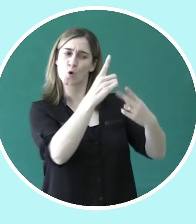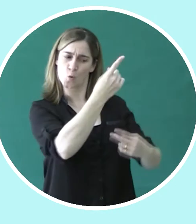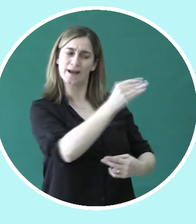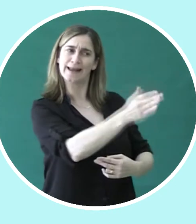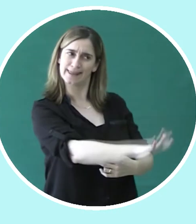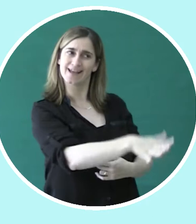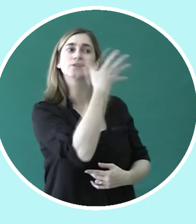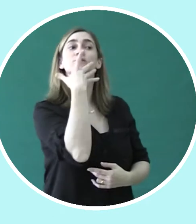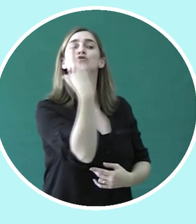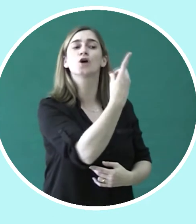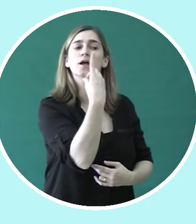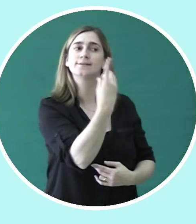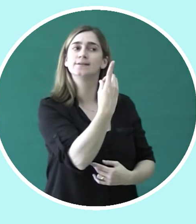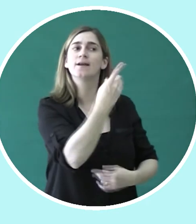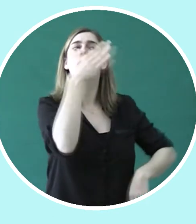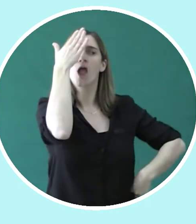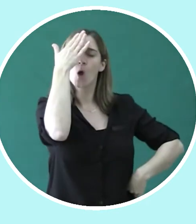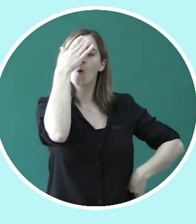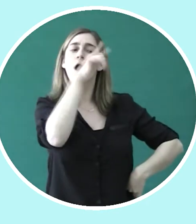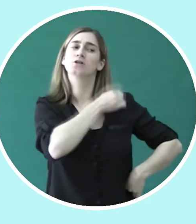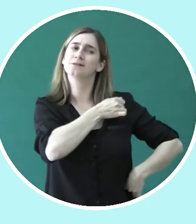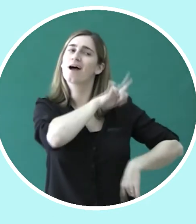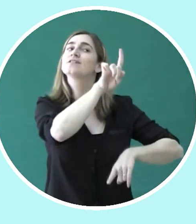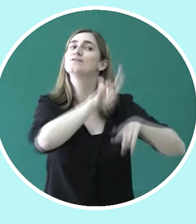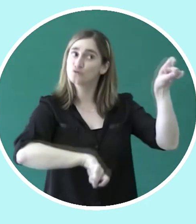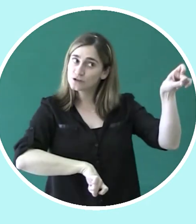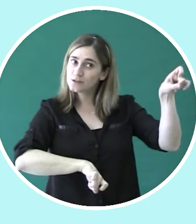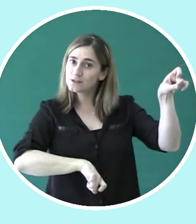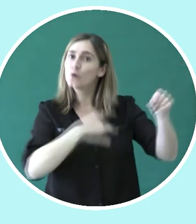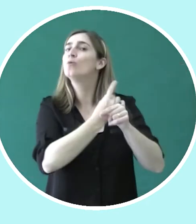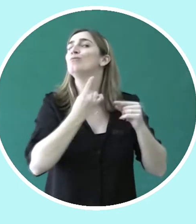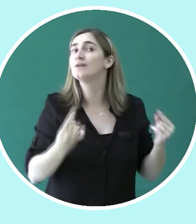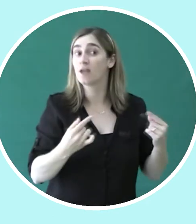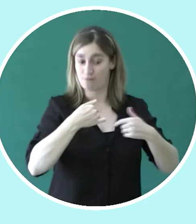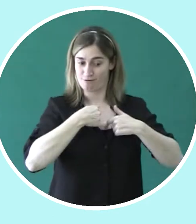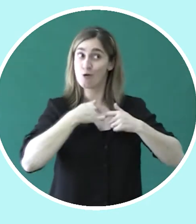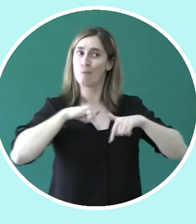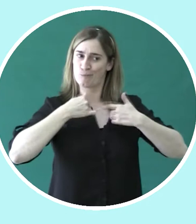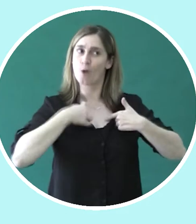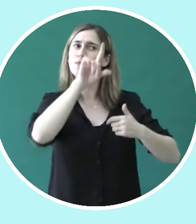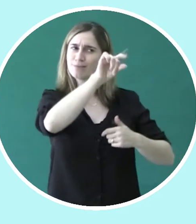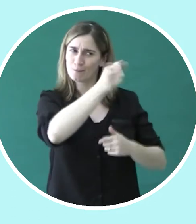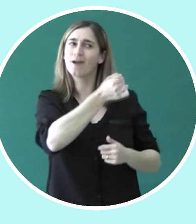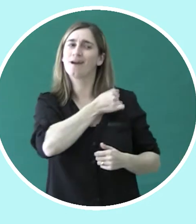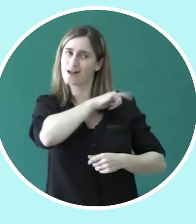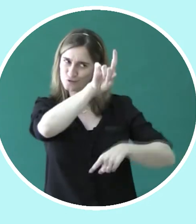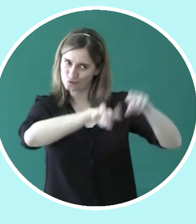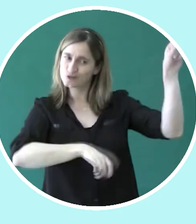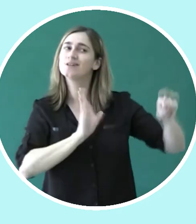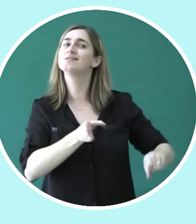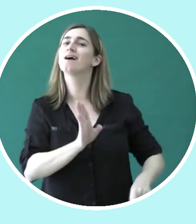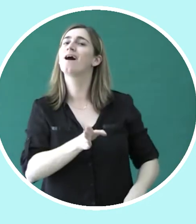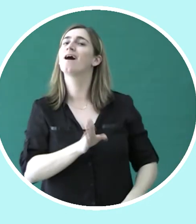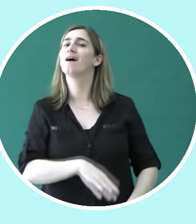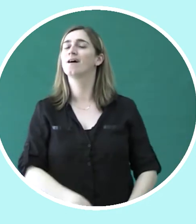sozinha, achava que tinha fugido de casa, porque ele próprio já o tinha feito.